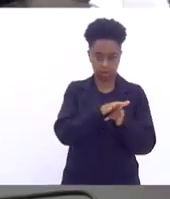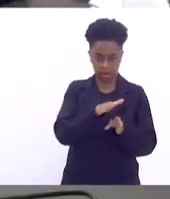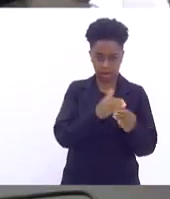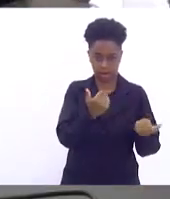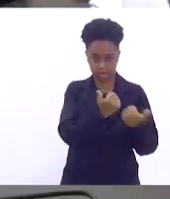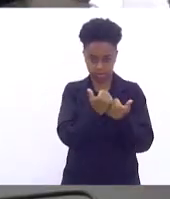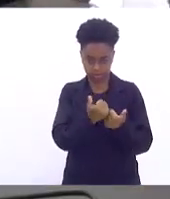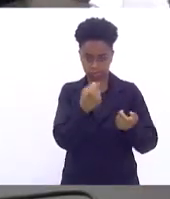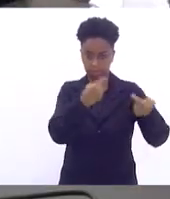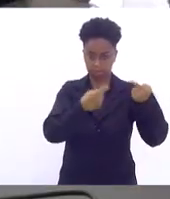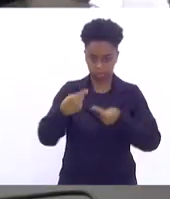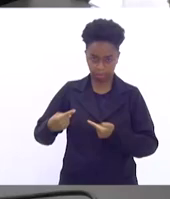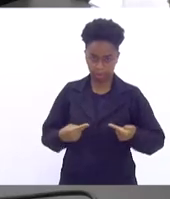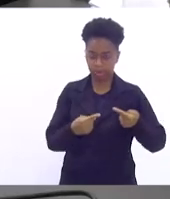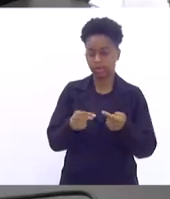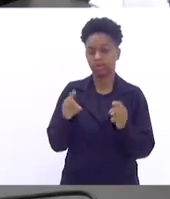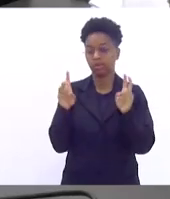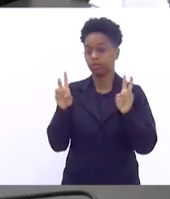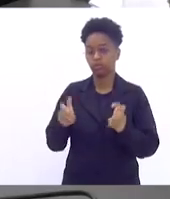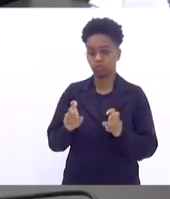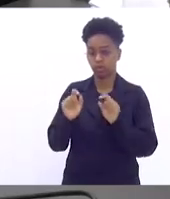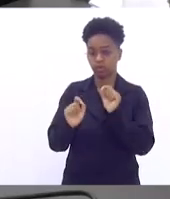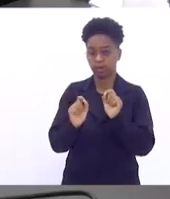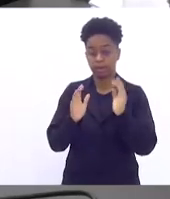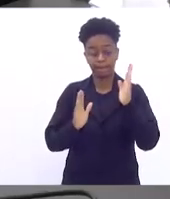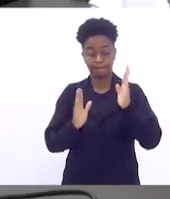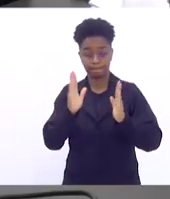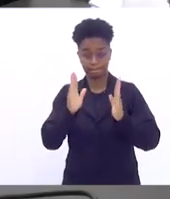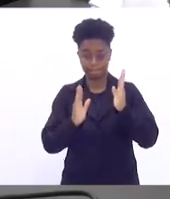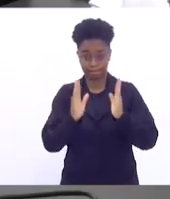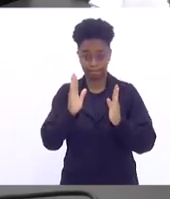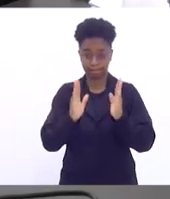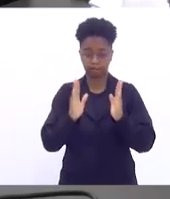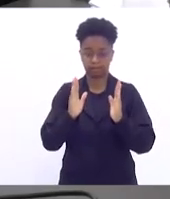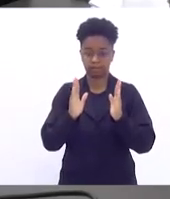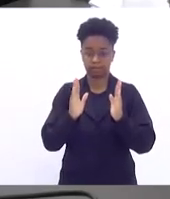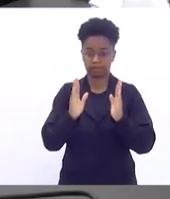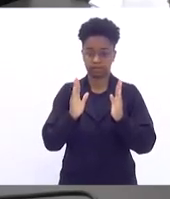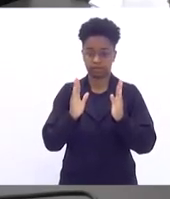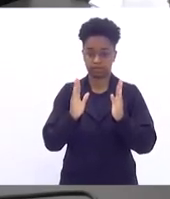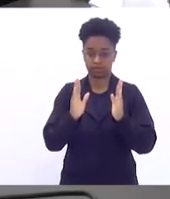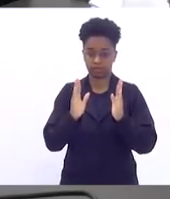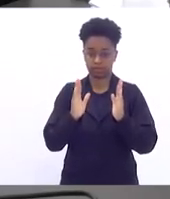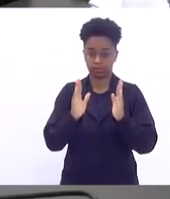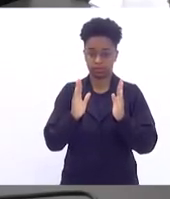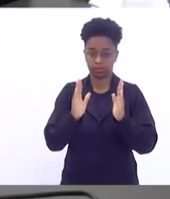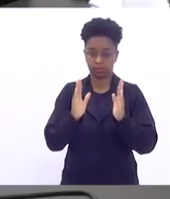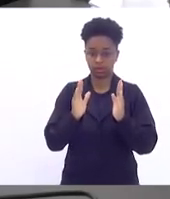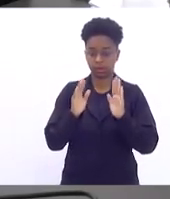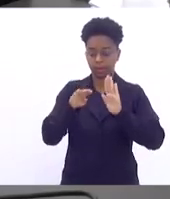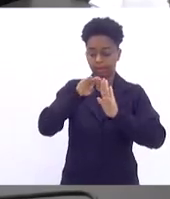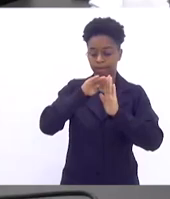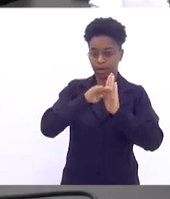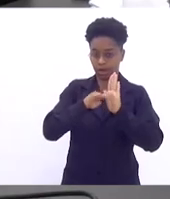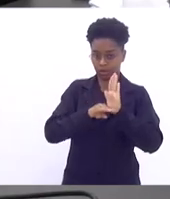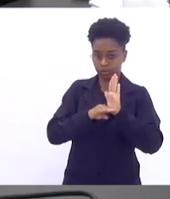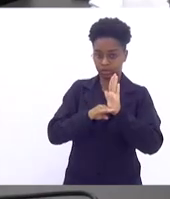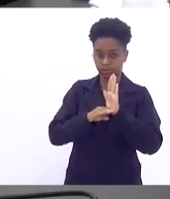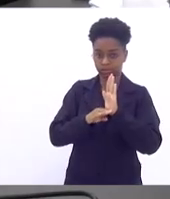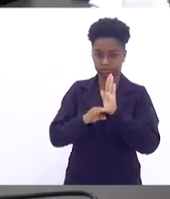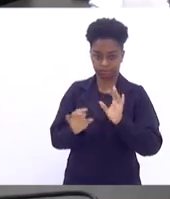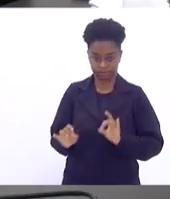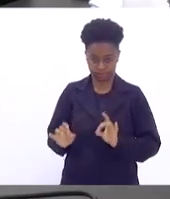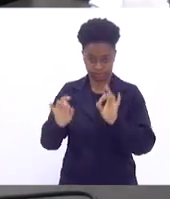questão da de ter sido um prazo exigo em relação a essa pauta extraordinária